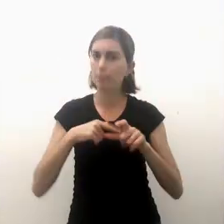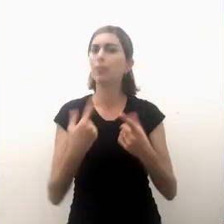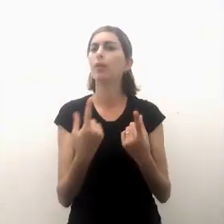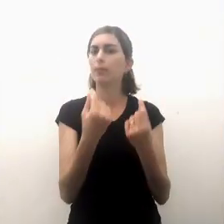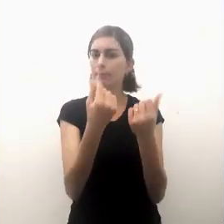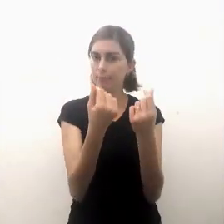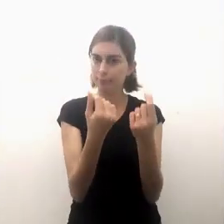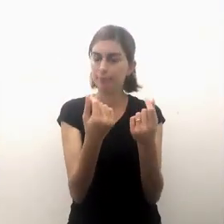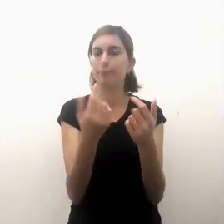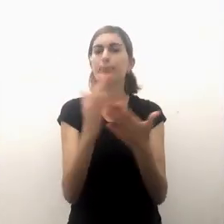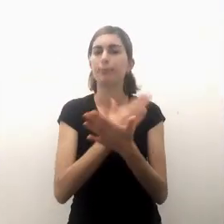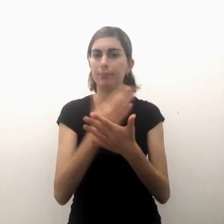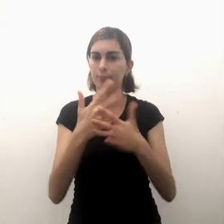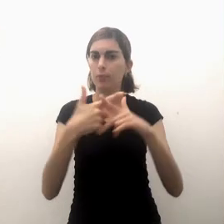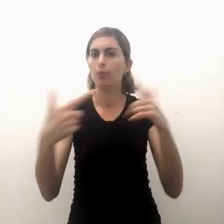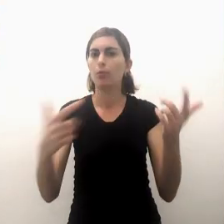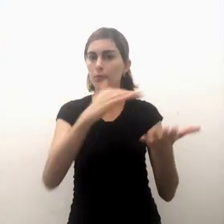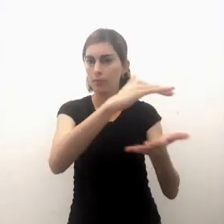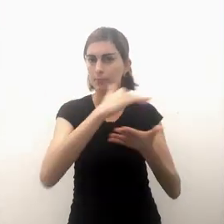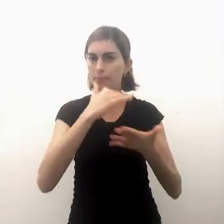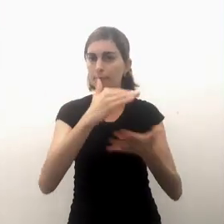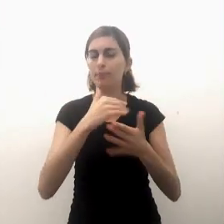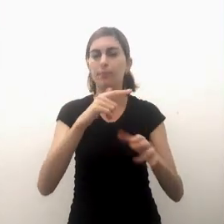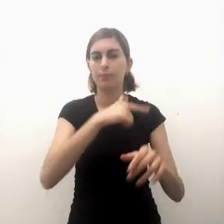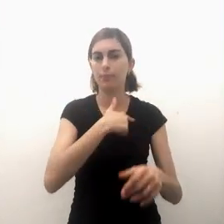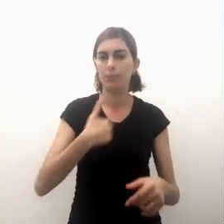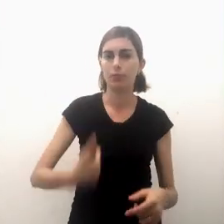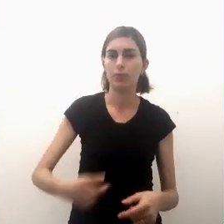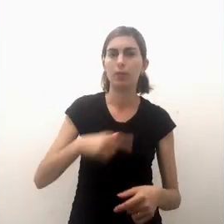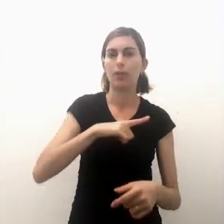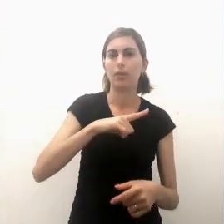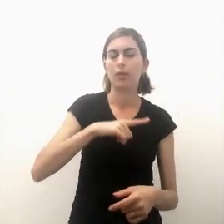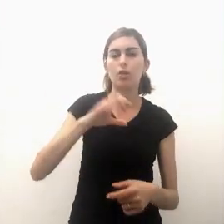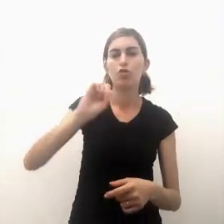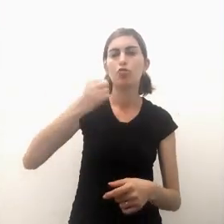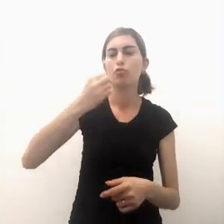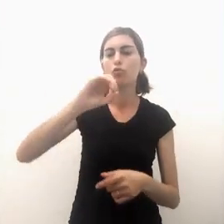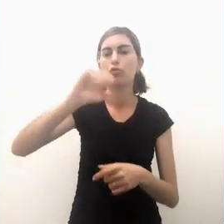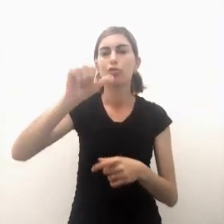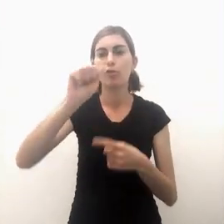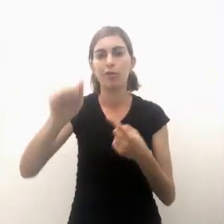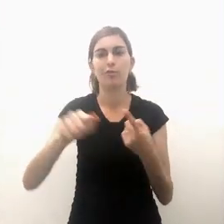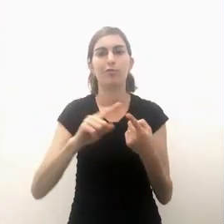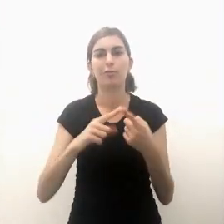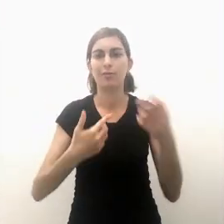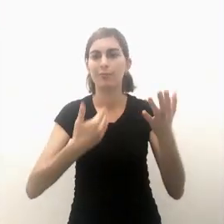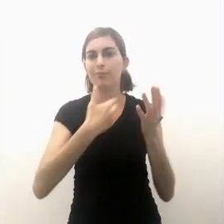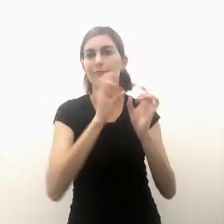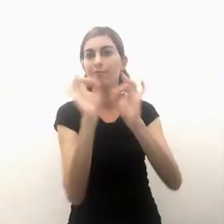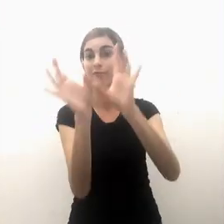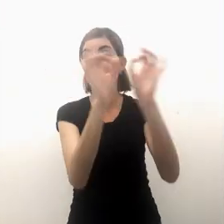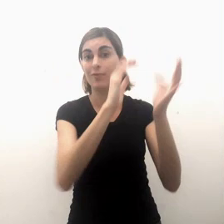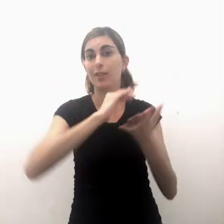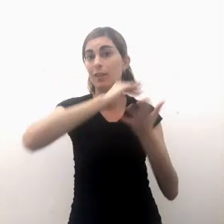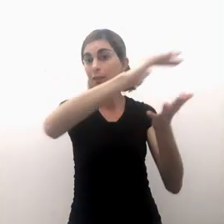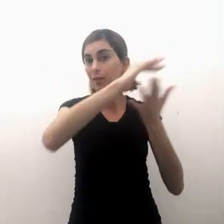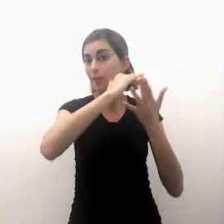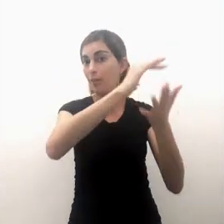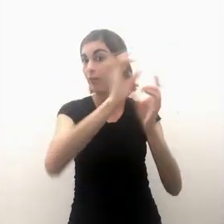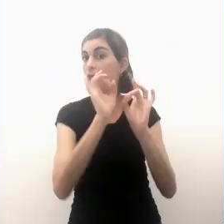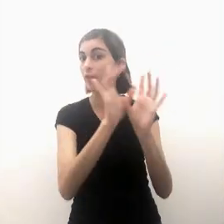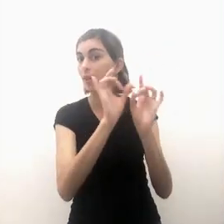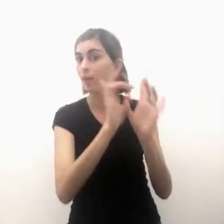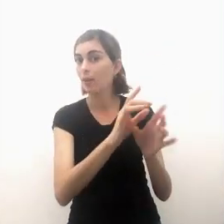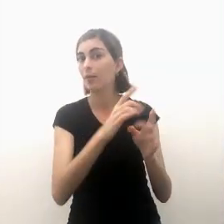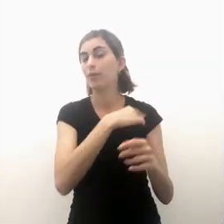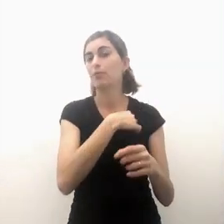muito economicamente de algumas exportações. A gente vai ter exportações da soja, tá? A parte central do Brasil produz muita